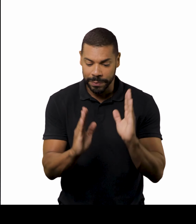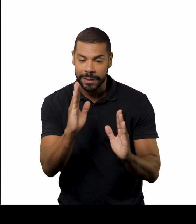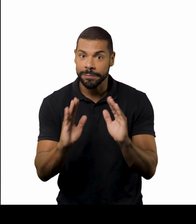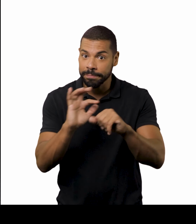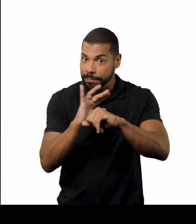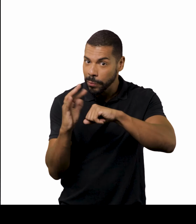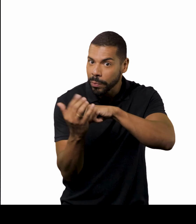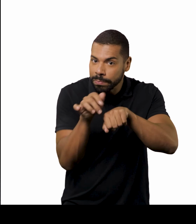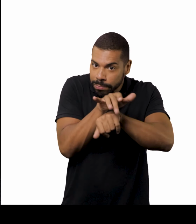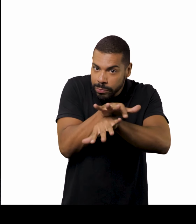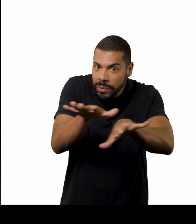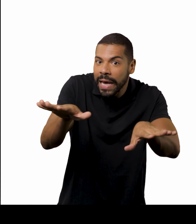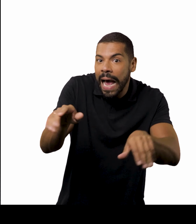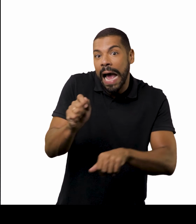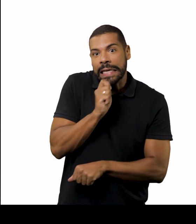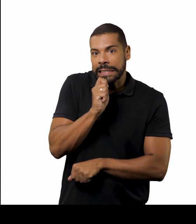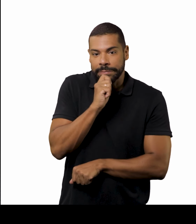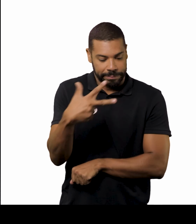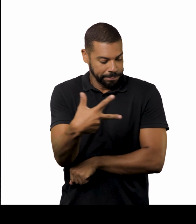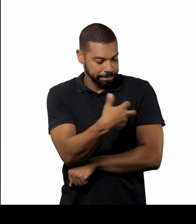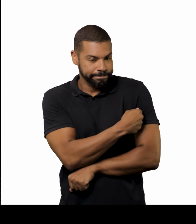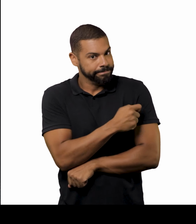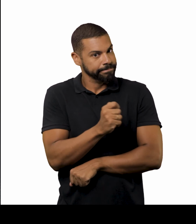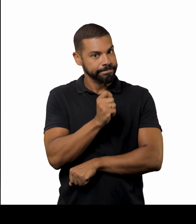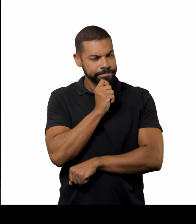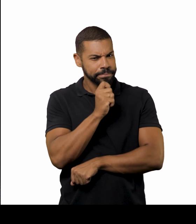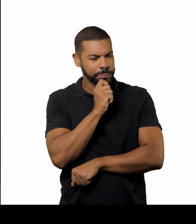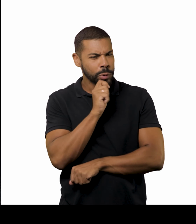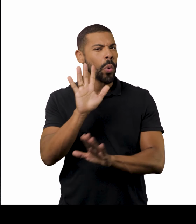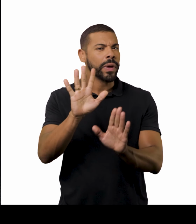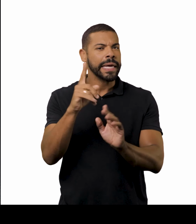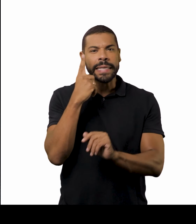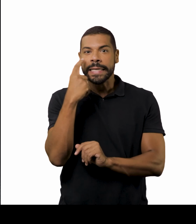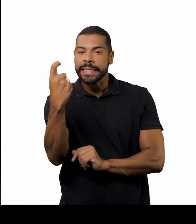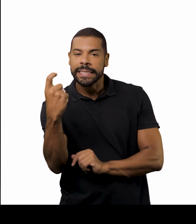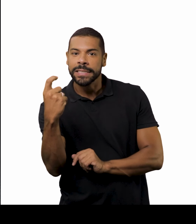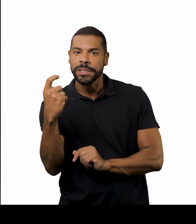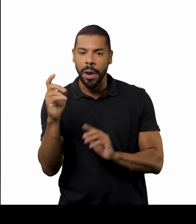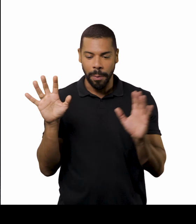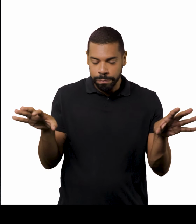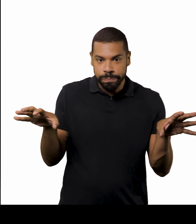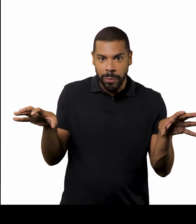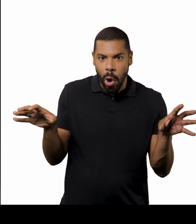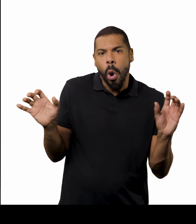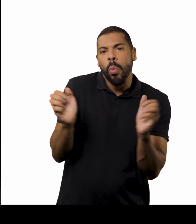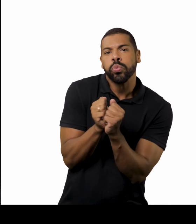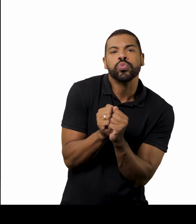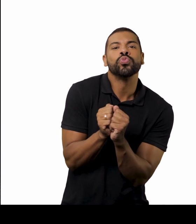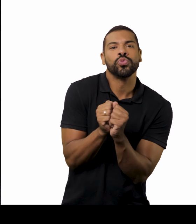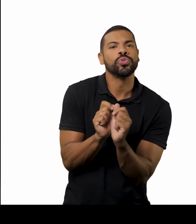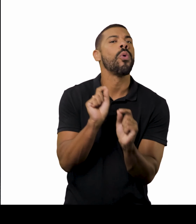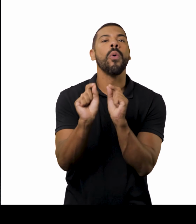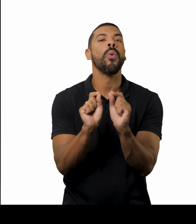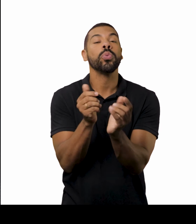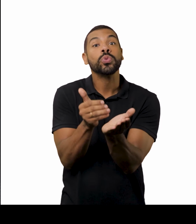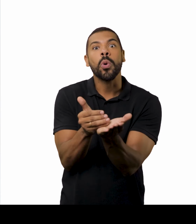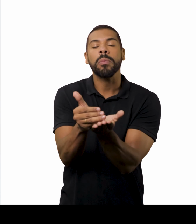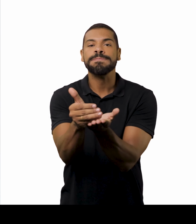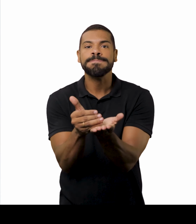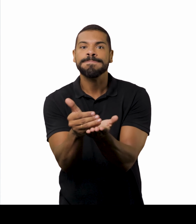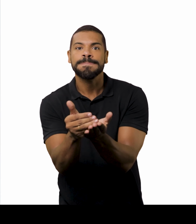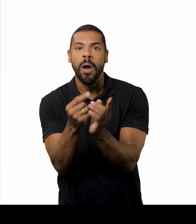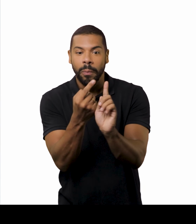da pandemia, as pessoas ainda não estavam vacinadas, e acho que tem uma relação interessante que é pensar esse trabalho que é em conjunto e